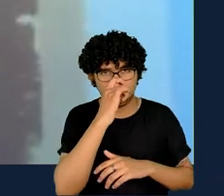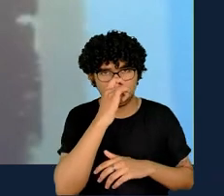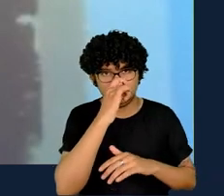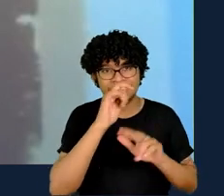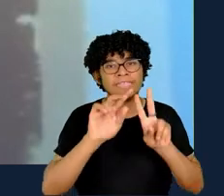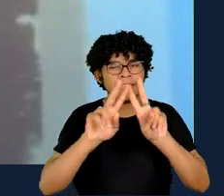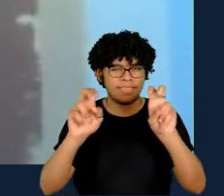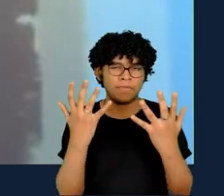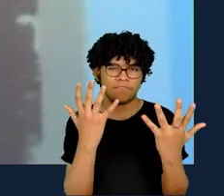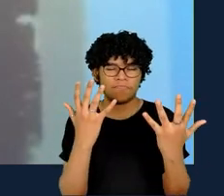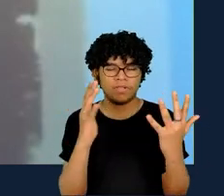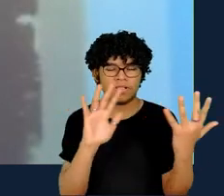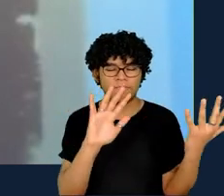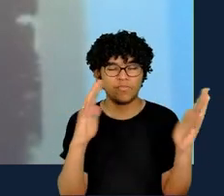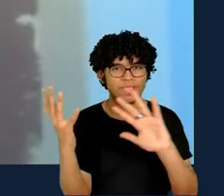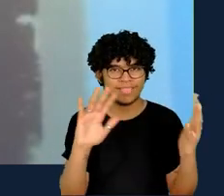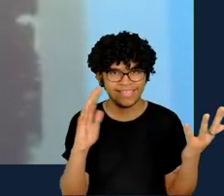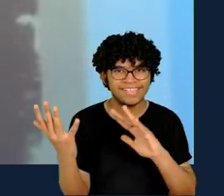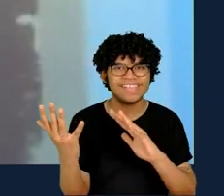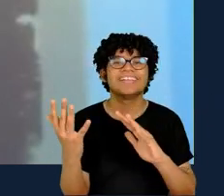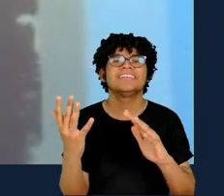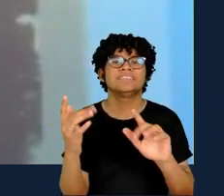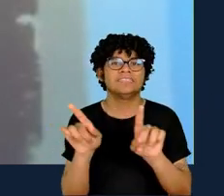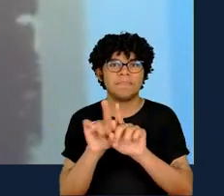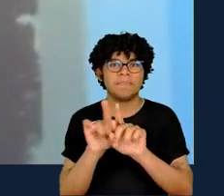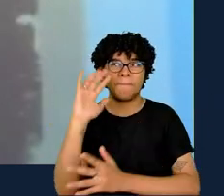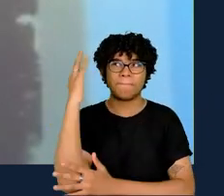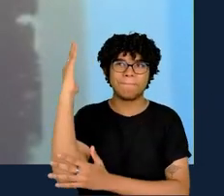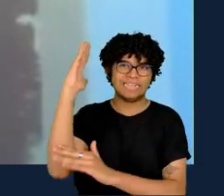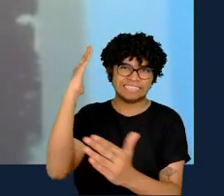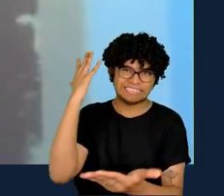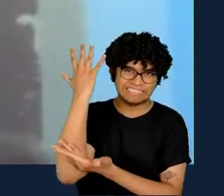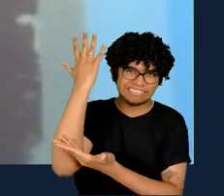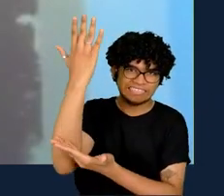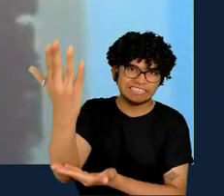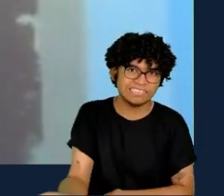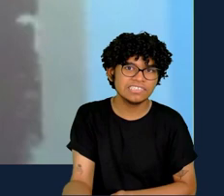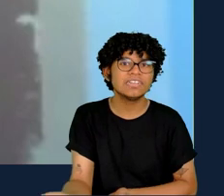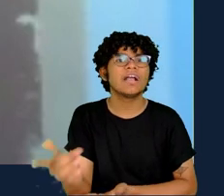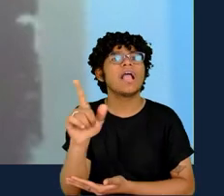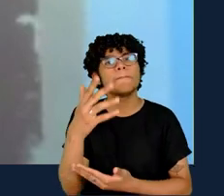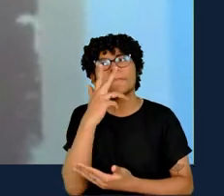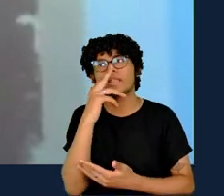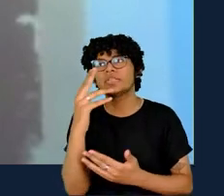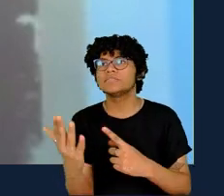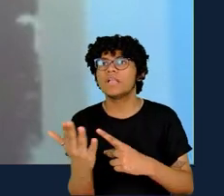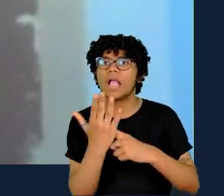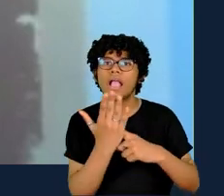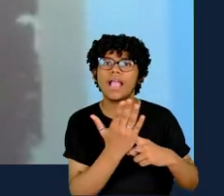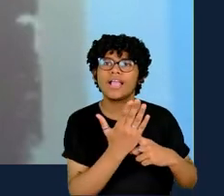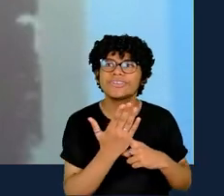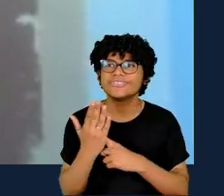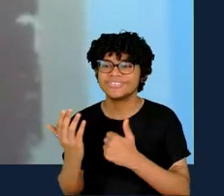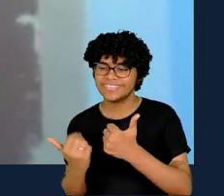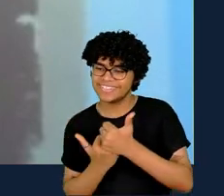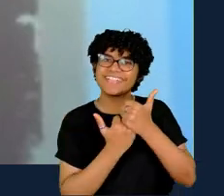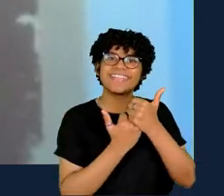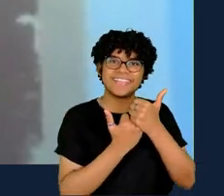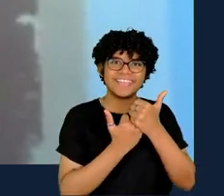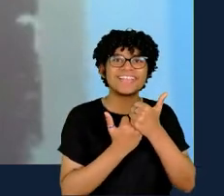do desmatamento. Vocês acabam nos auxiliando e se